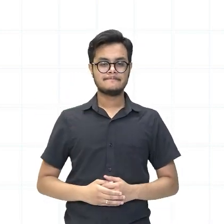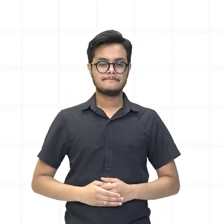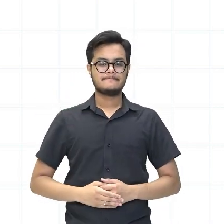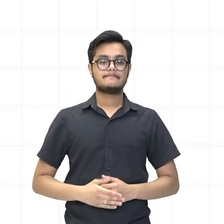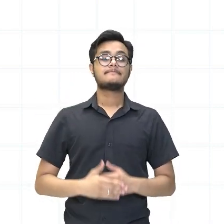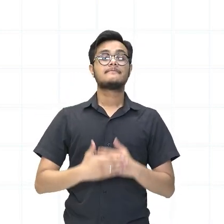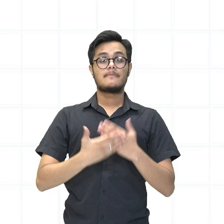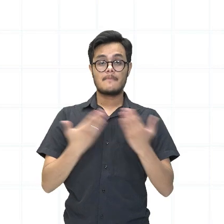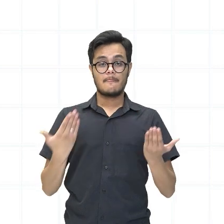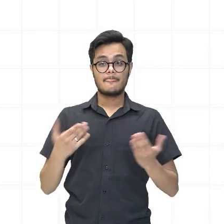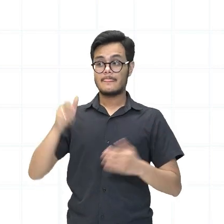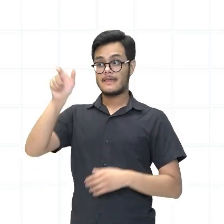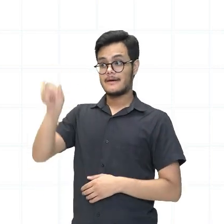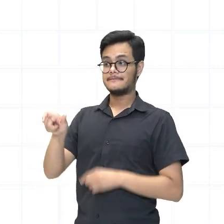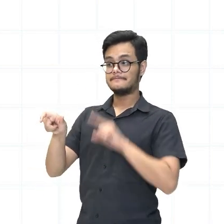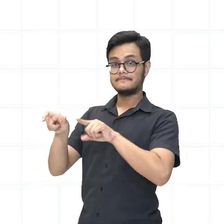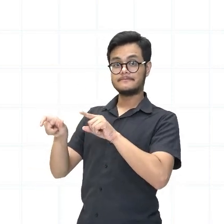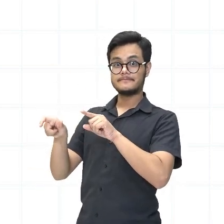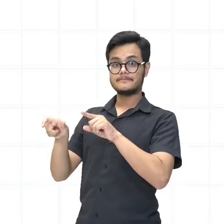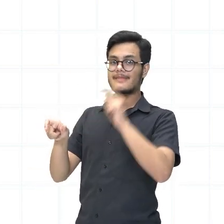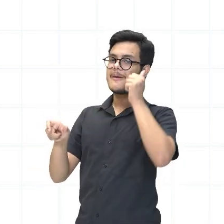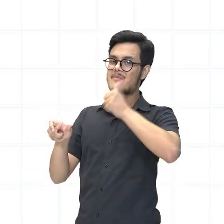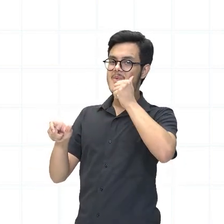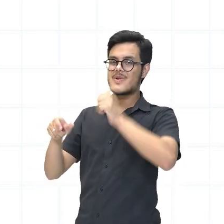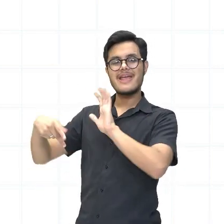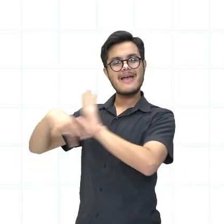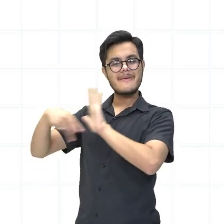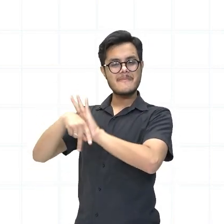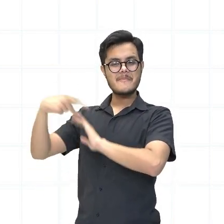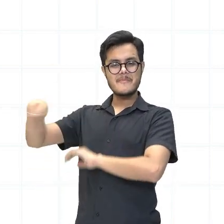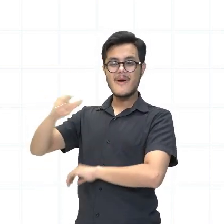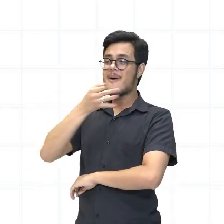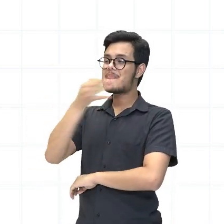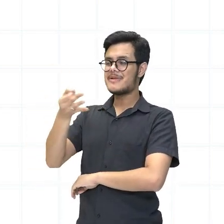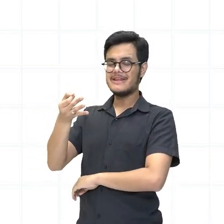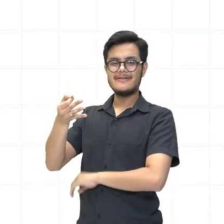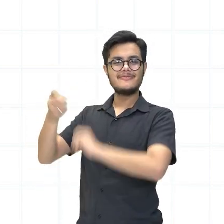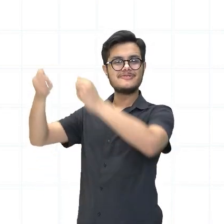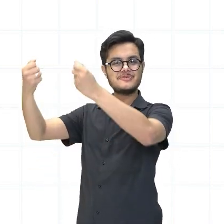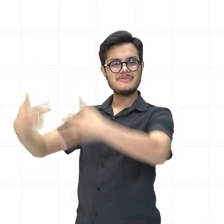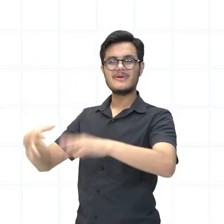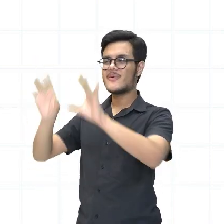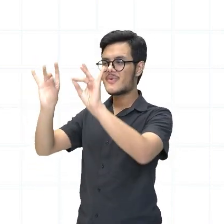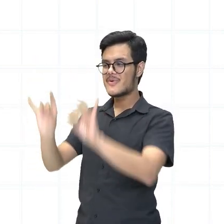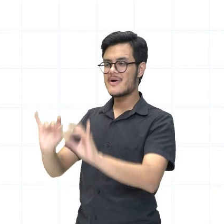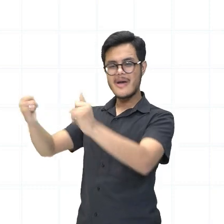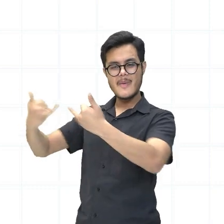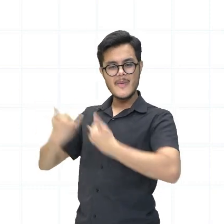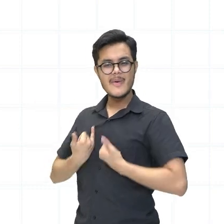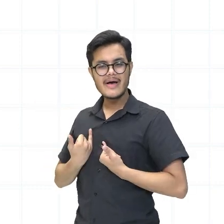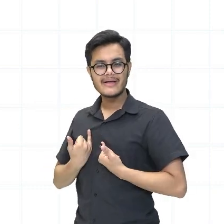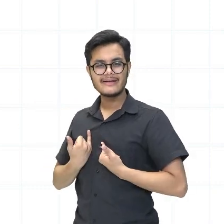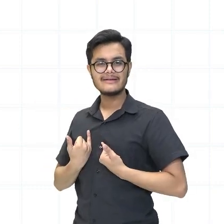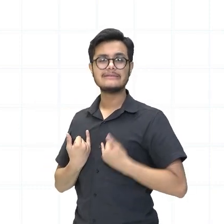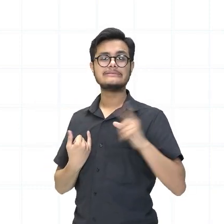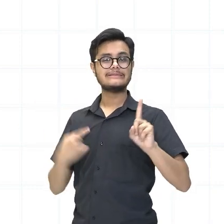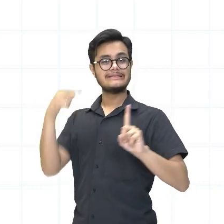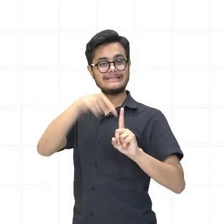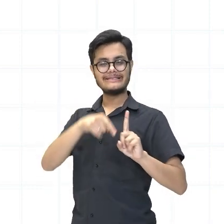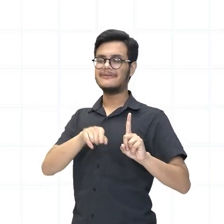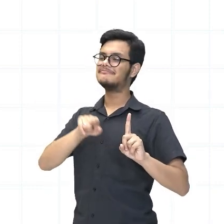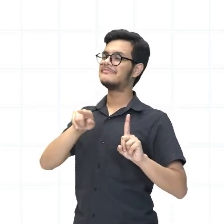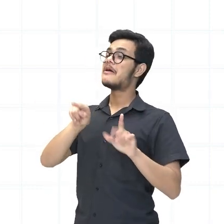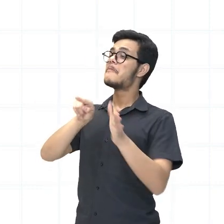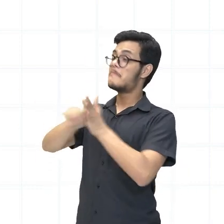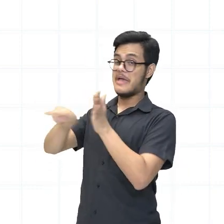esse discurso direto, gente, é exatamente a reprodução do que a Marlene disse. Ou seja, o repórter fez a